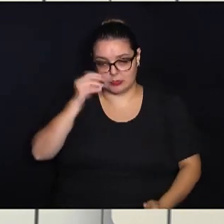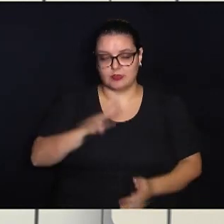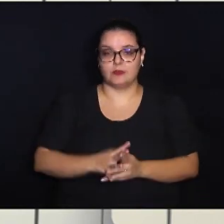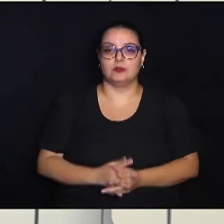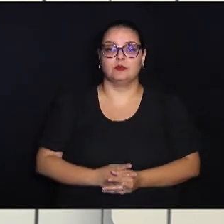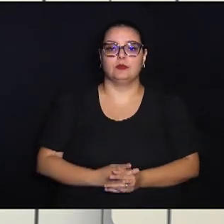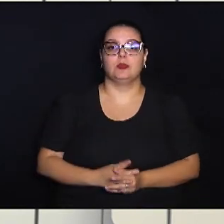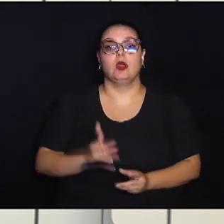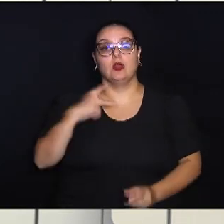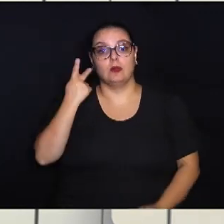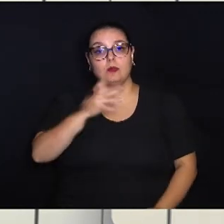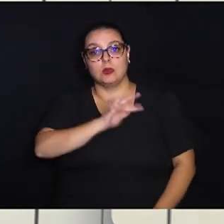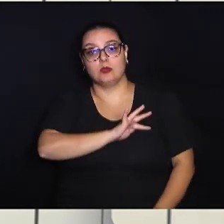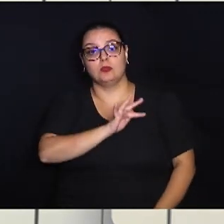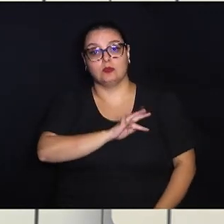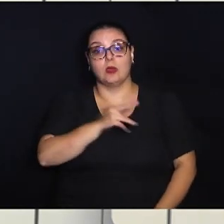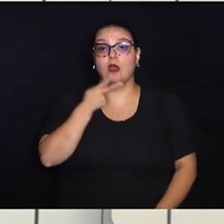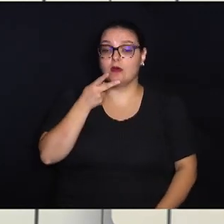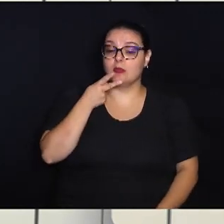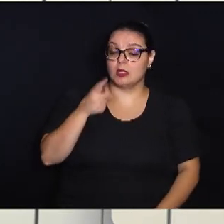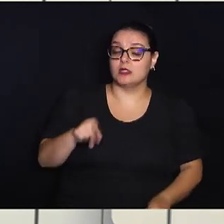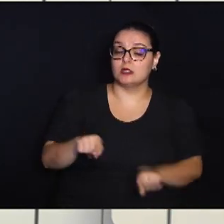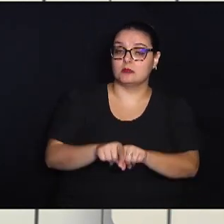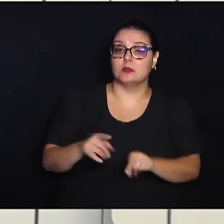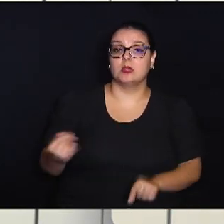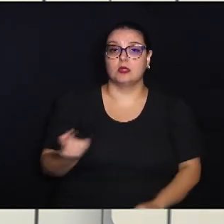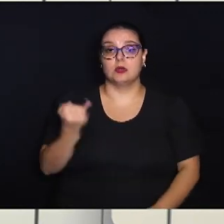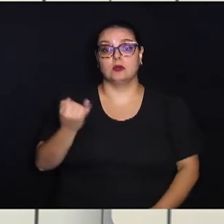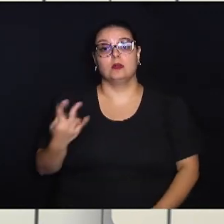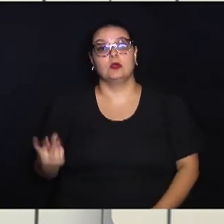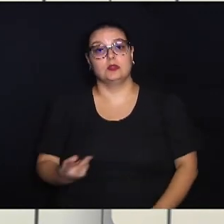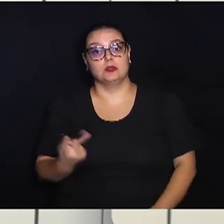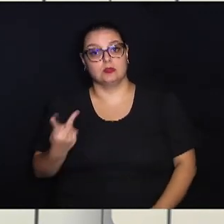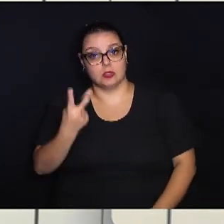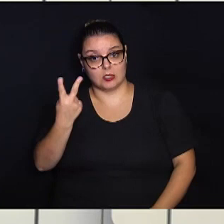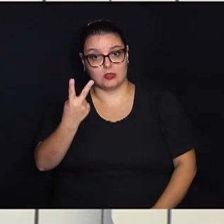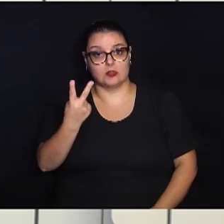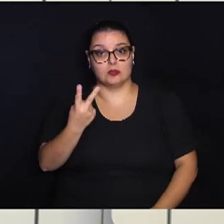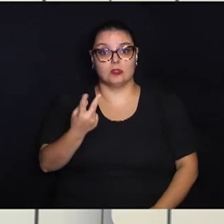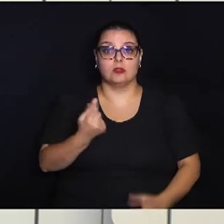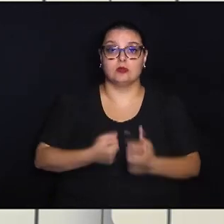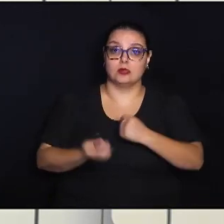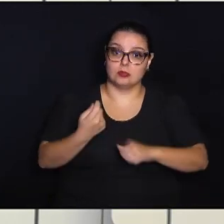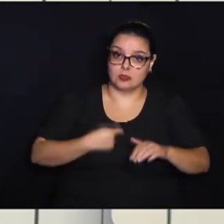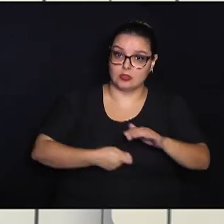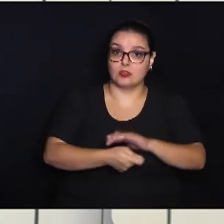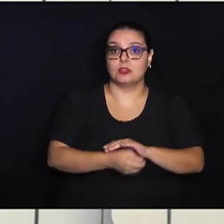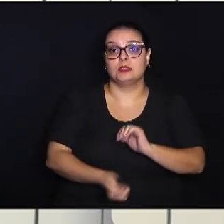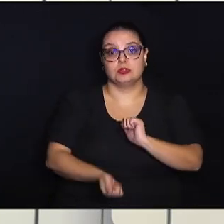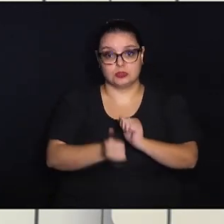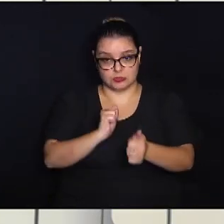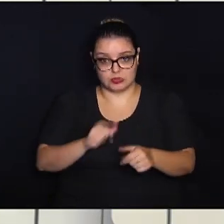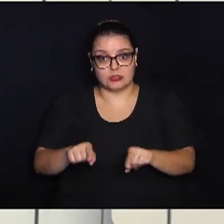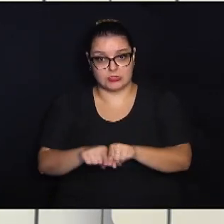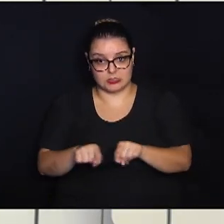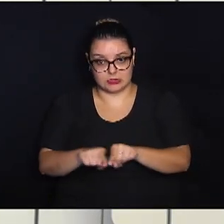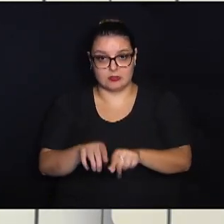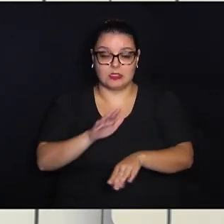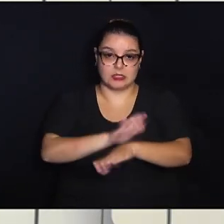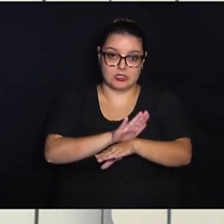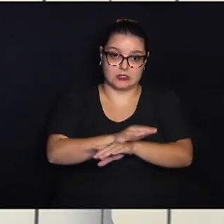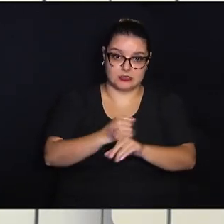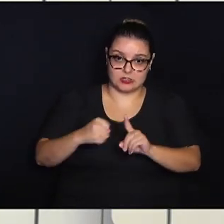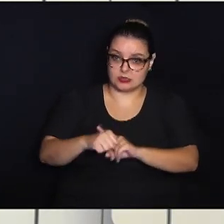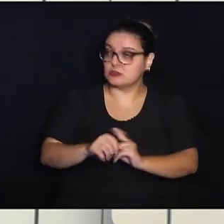vereador Fernando Mendes enfatiza a importância dos valores que deverão ser investidos no esporte e na assistência